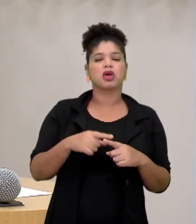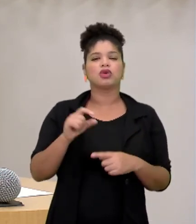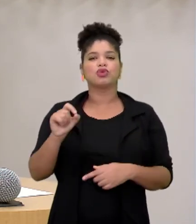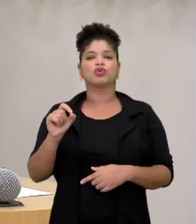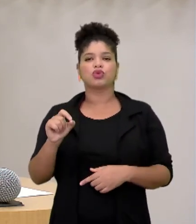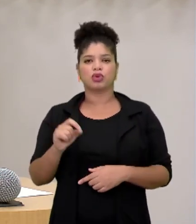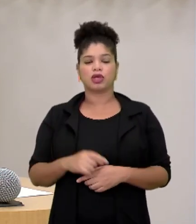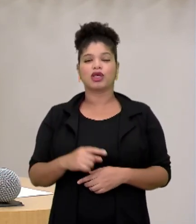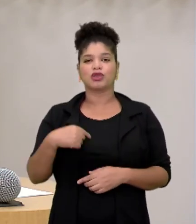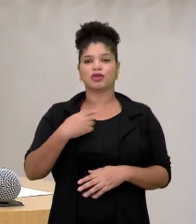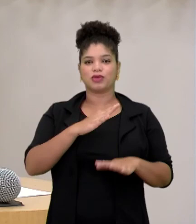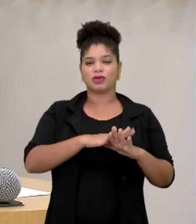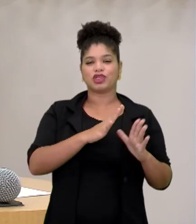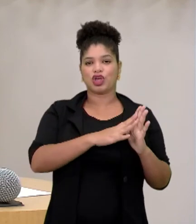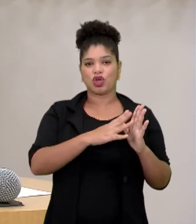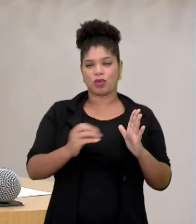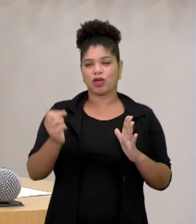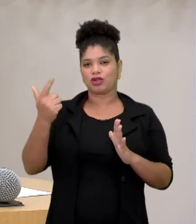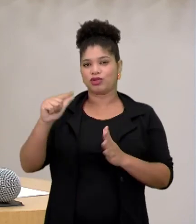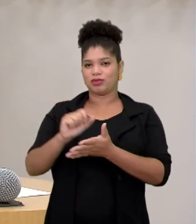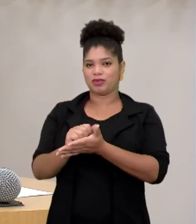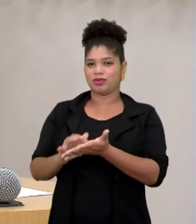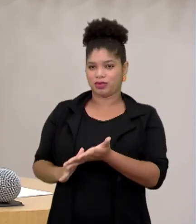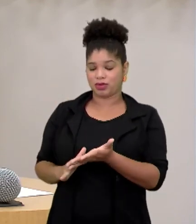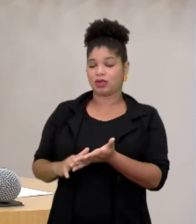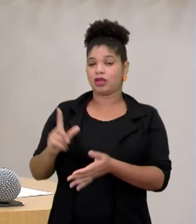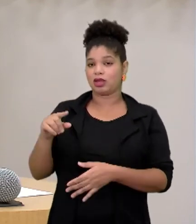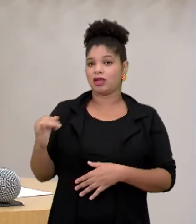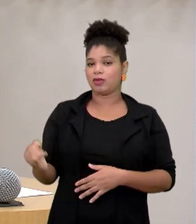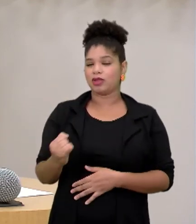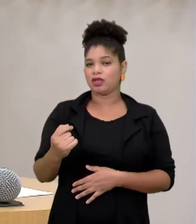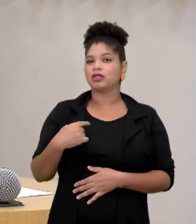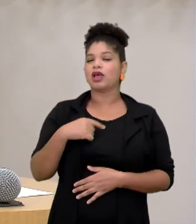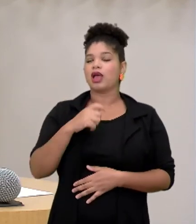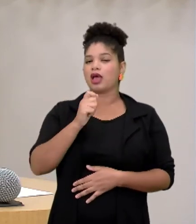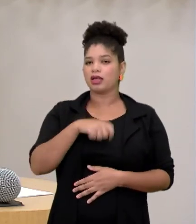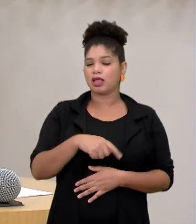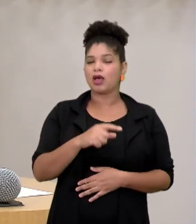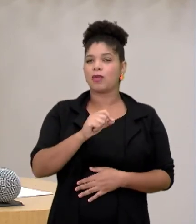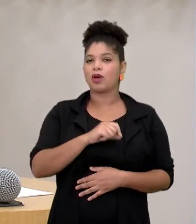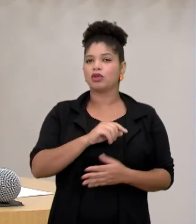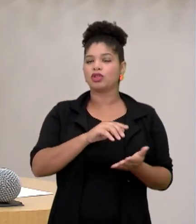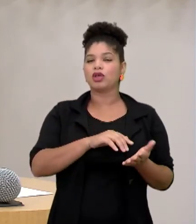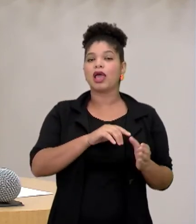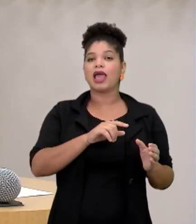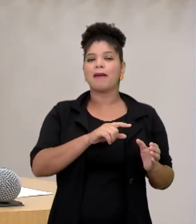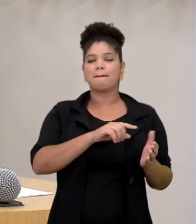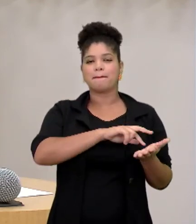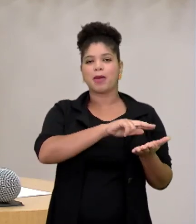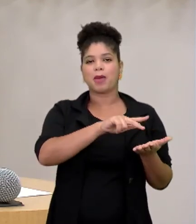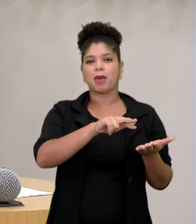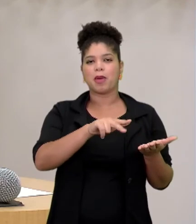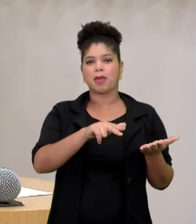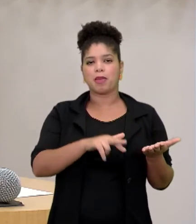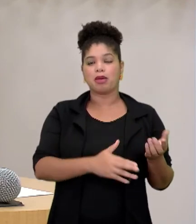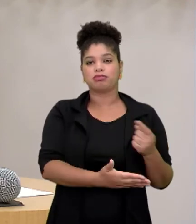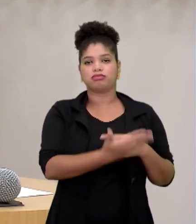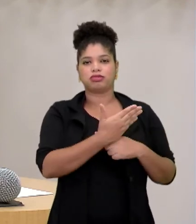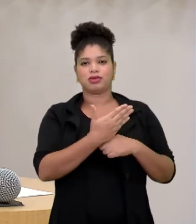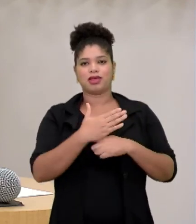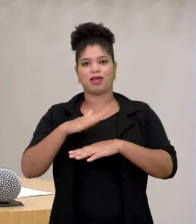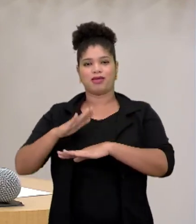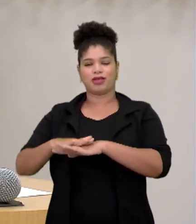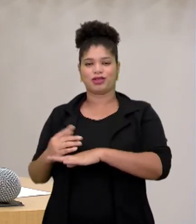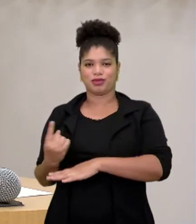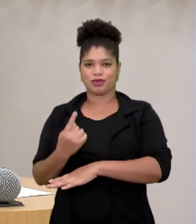replicar isso nos nossos exercícios. É muito importante a gente ter pano de fundo, a gente ter ferramenta e quanto mais a gente assistir, mais a gente